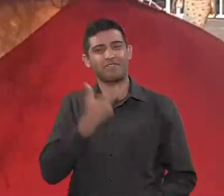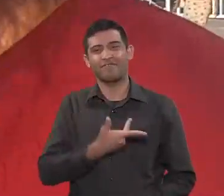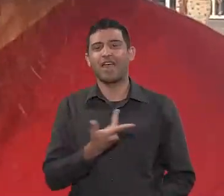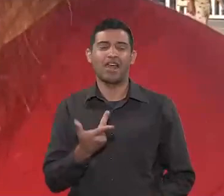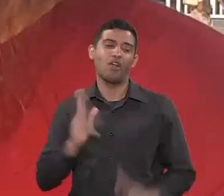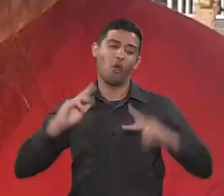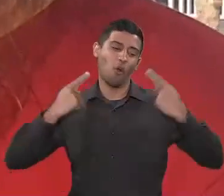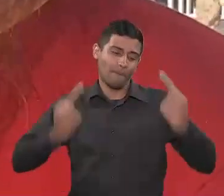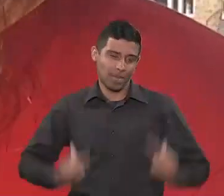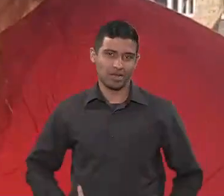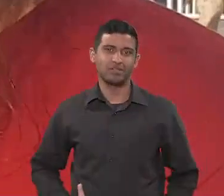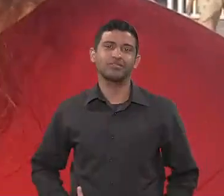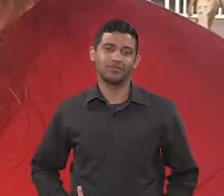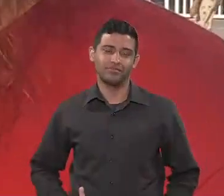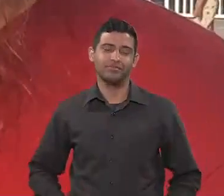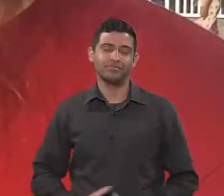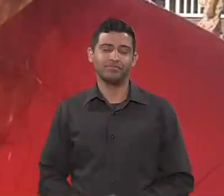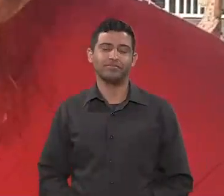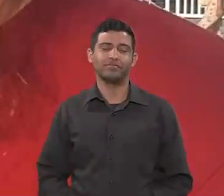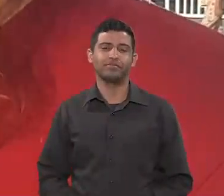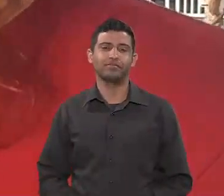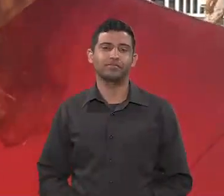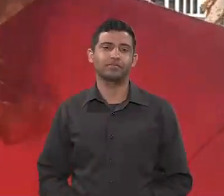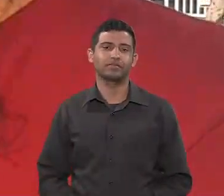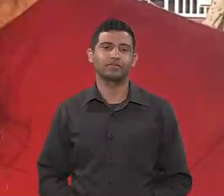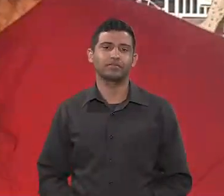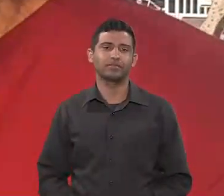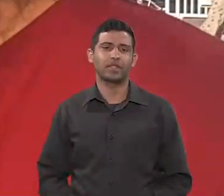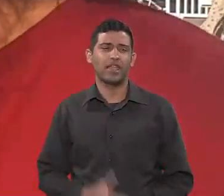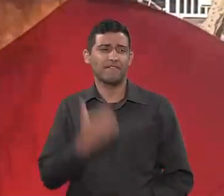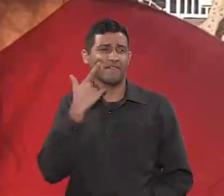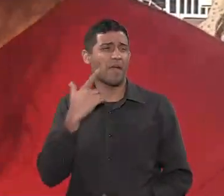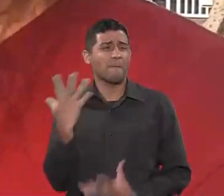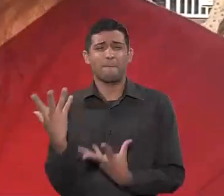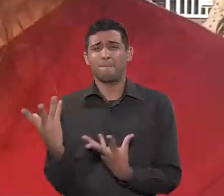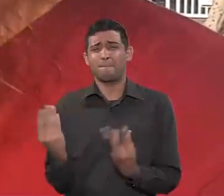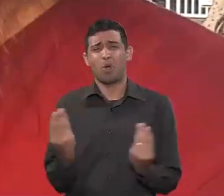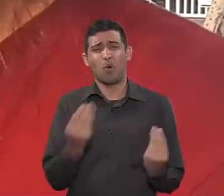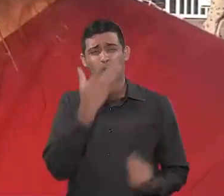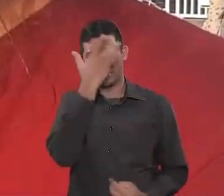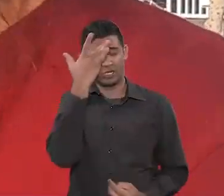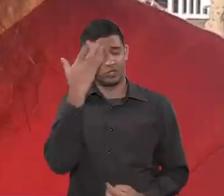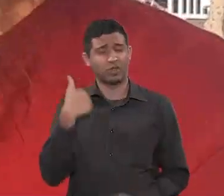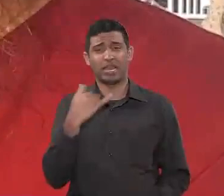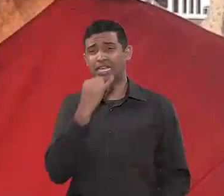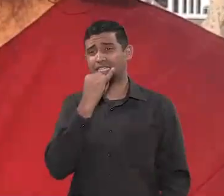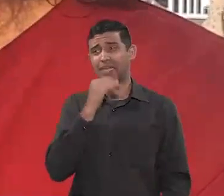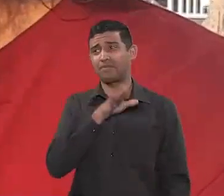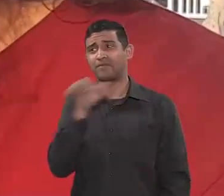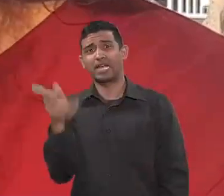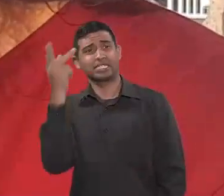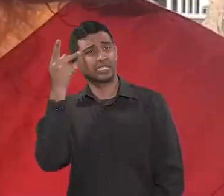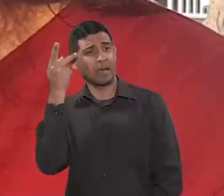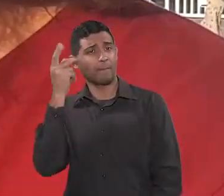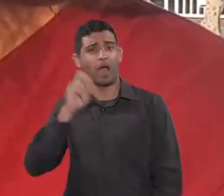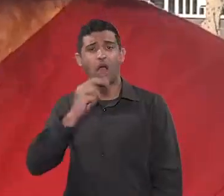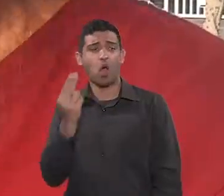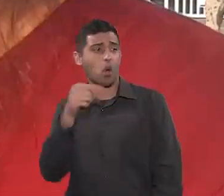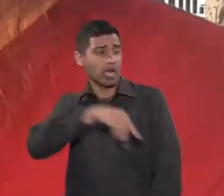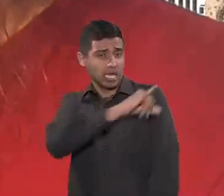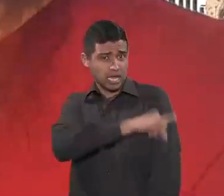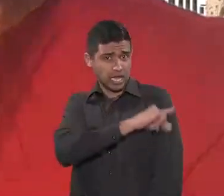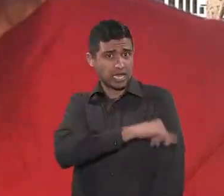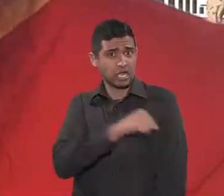humano, né? Você tem ali milhares de pessoas, quando você vai a São Paulo, ou aqui no Rio de Janeiro, quando a gente anda na